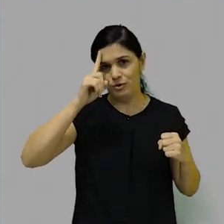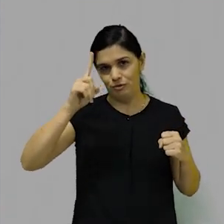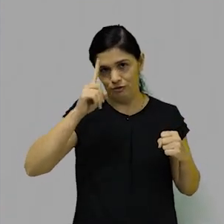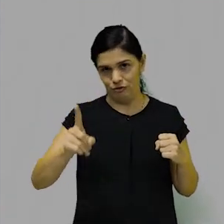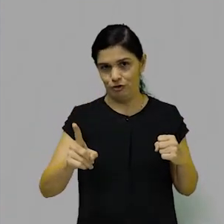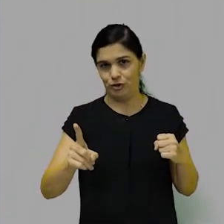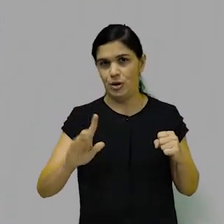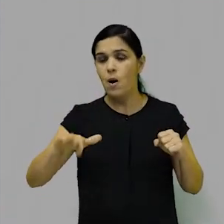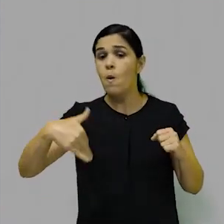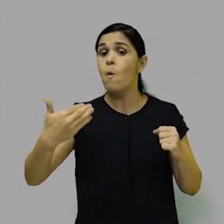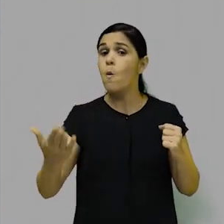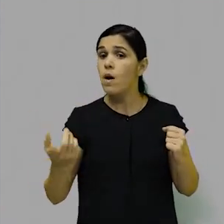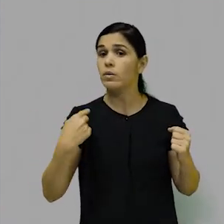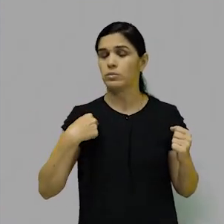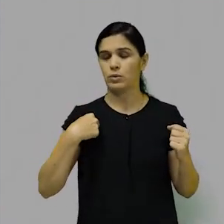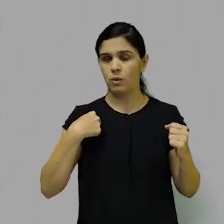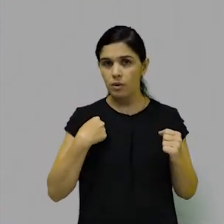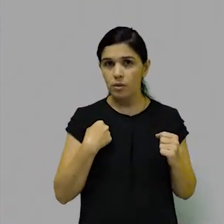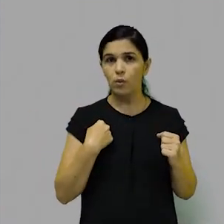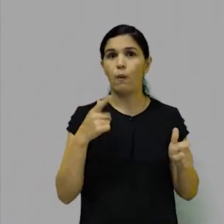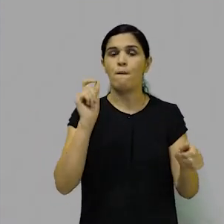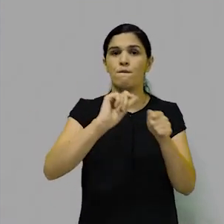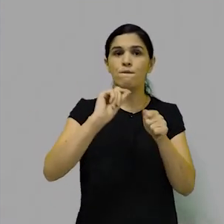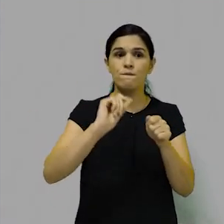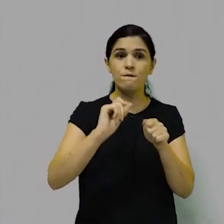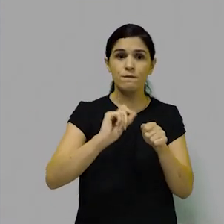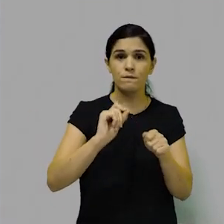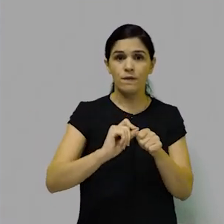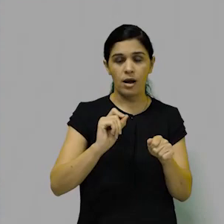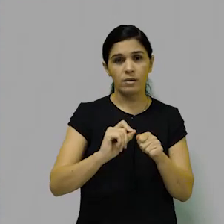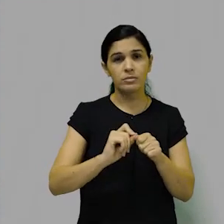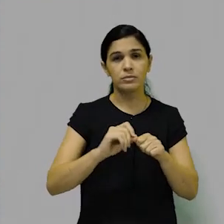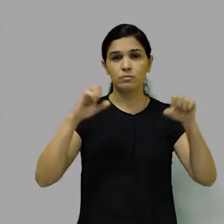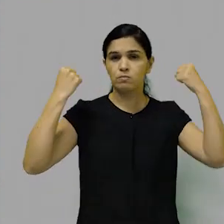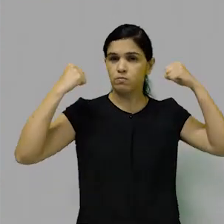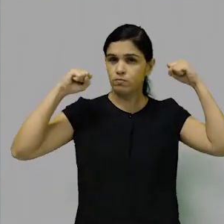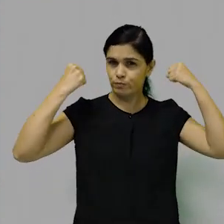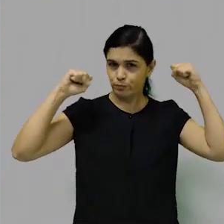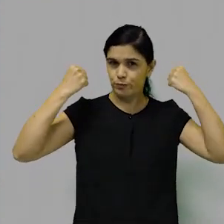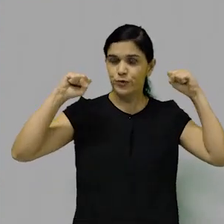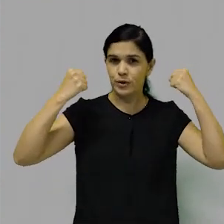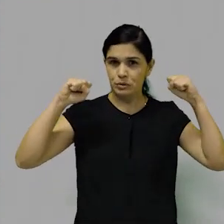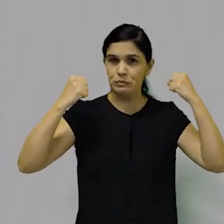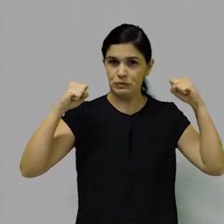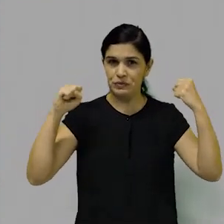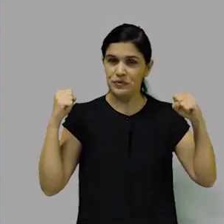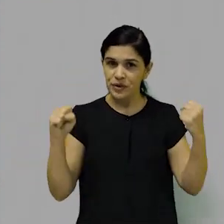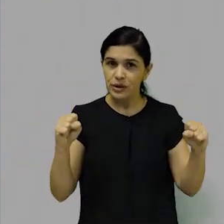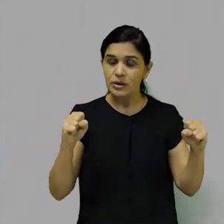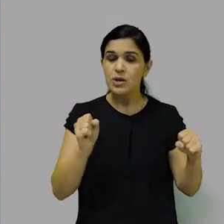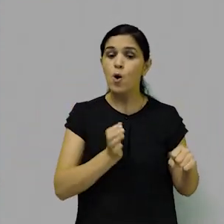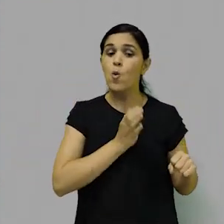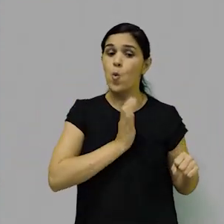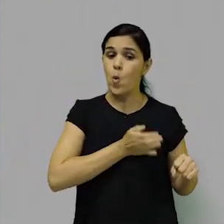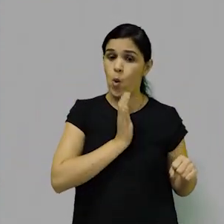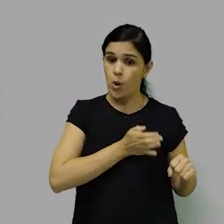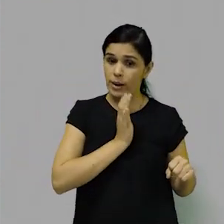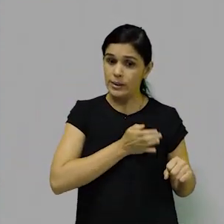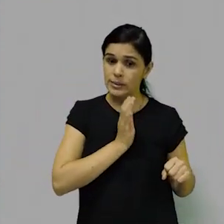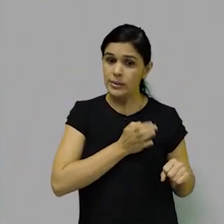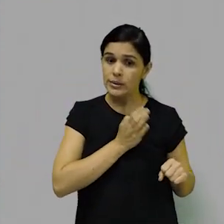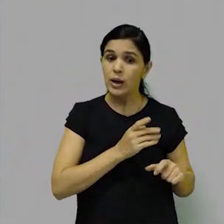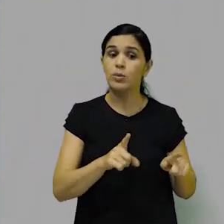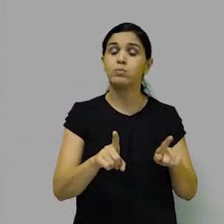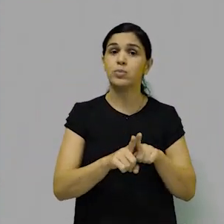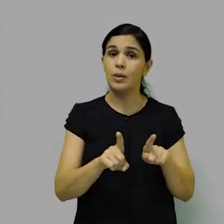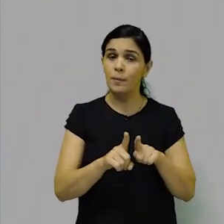mais eficiente, o meu sistema cardiorrespiratório seja mais eficiente. Então, não existe a necessidade de bater com tanta frequência, então